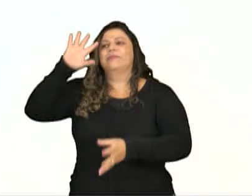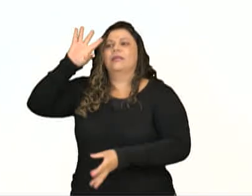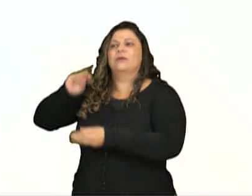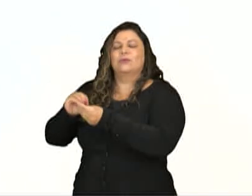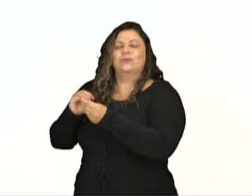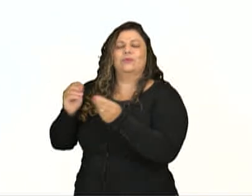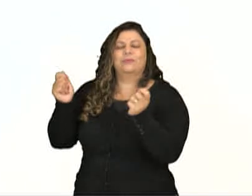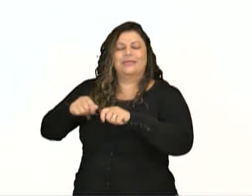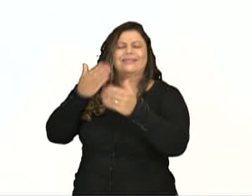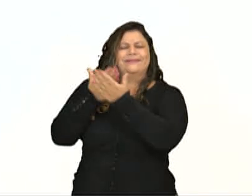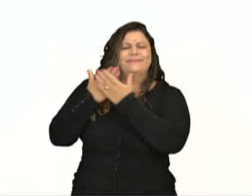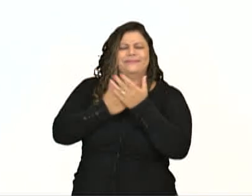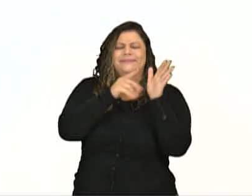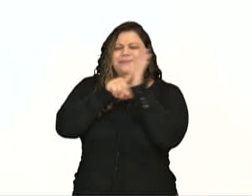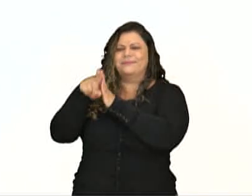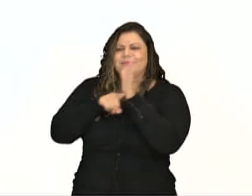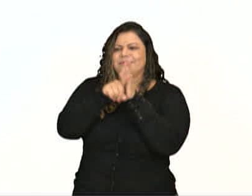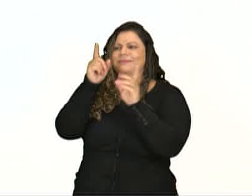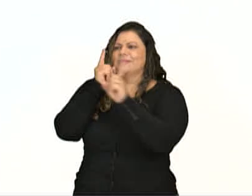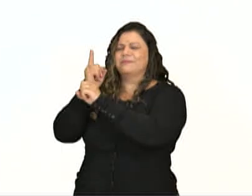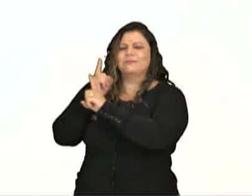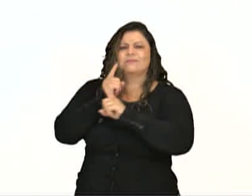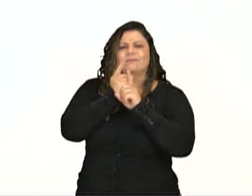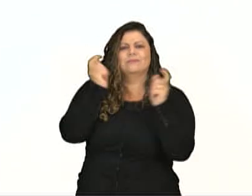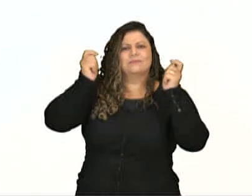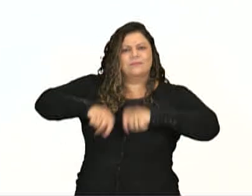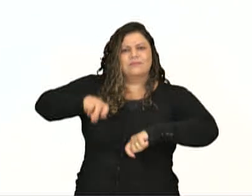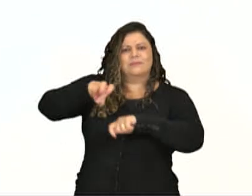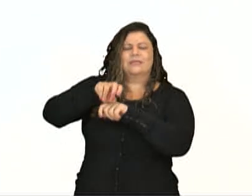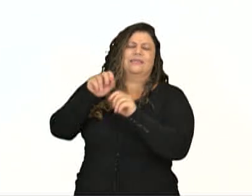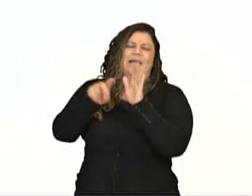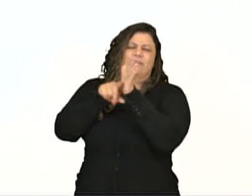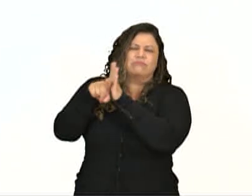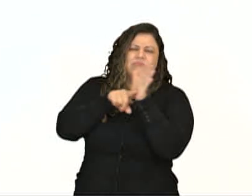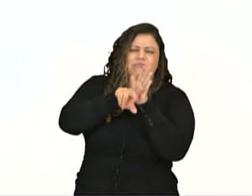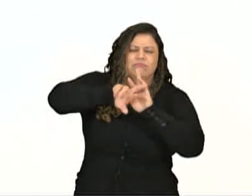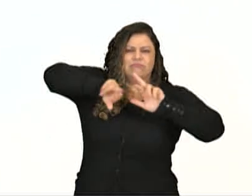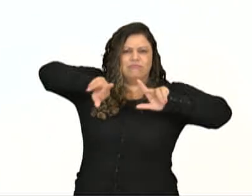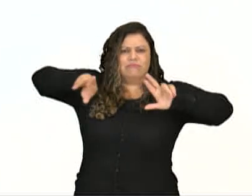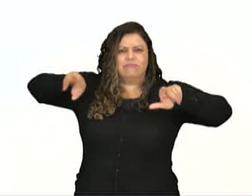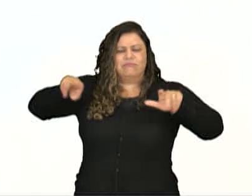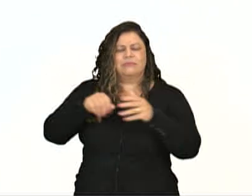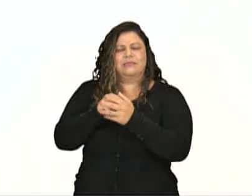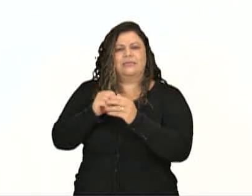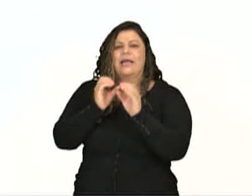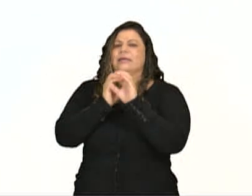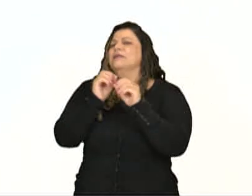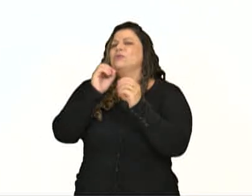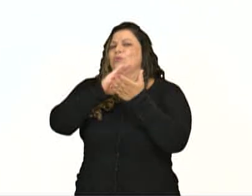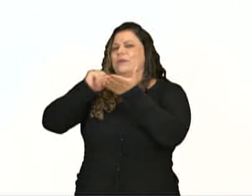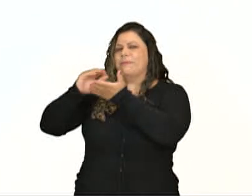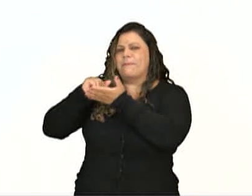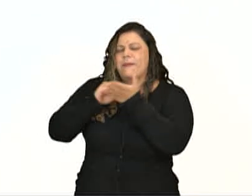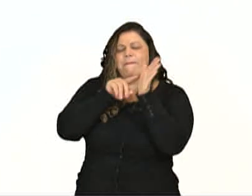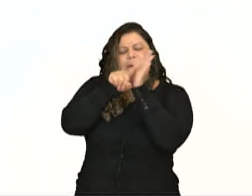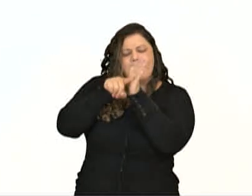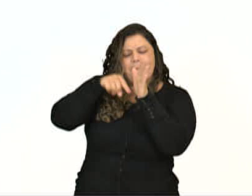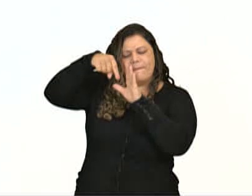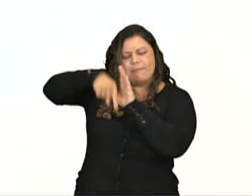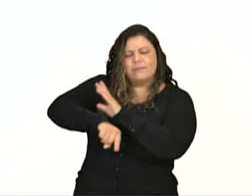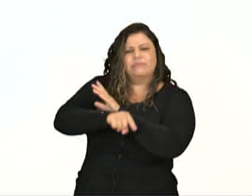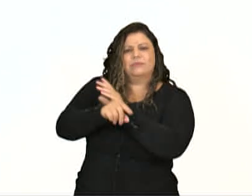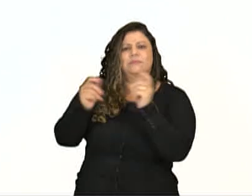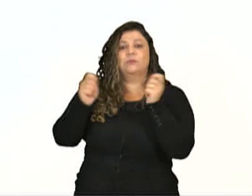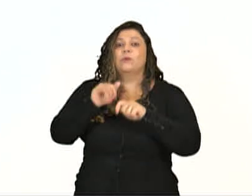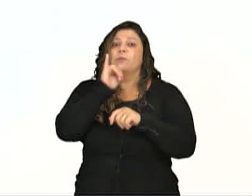são fundamentais para o estudo da história e do passado nas antigas civilizações. Por exemplo, a pedra de Roseta